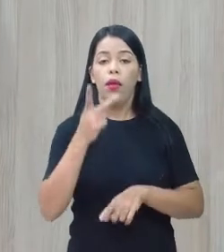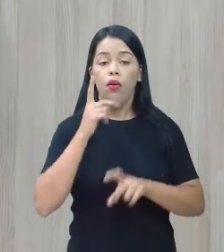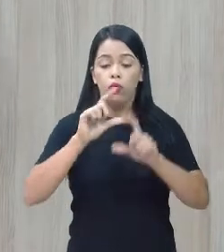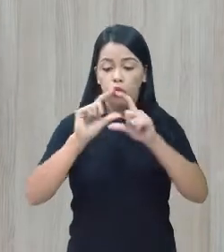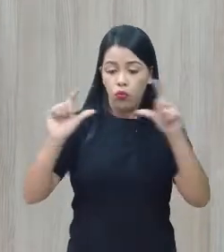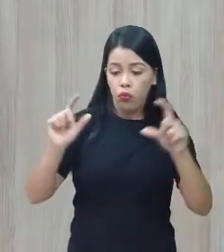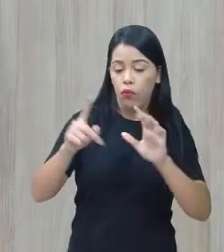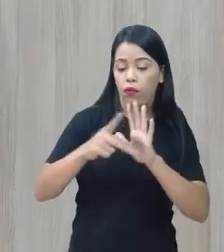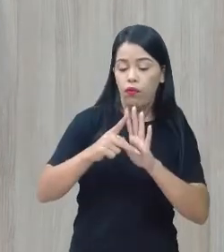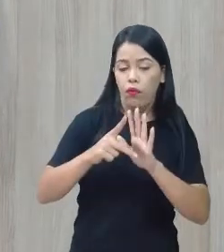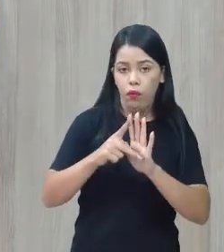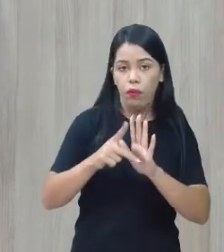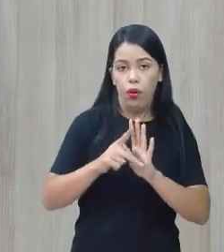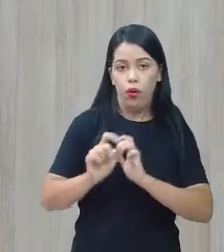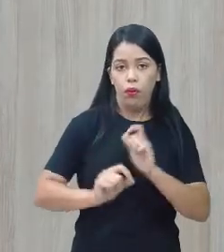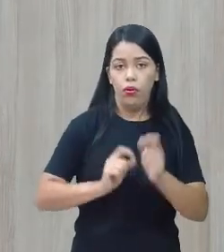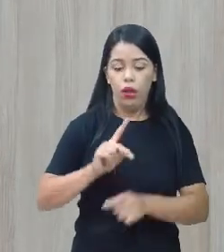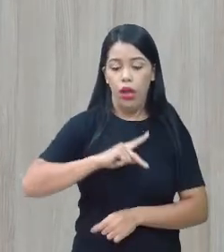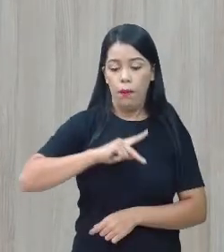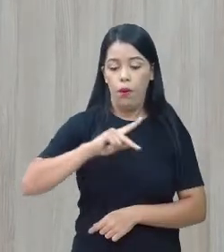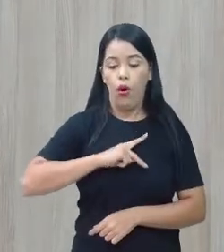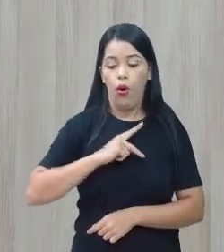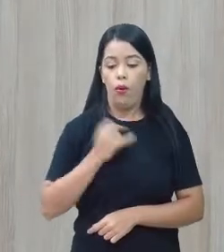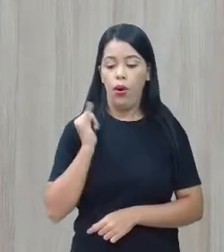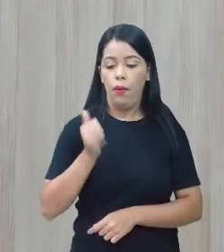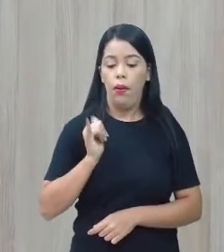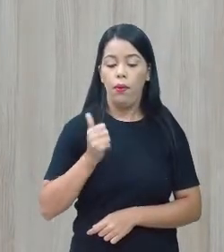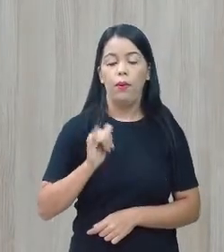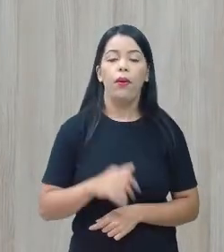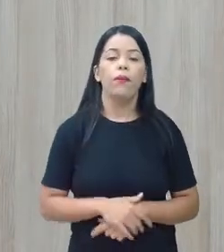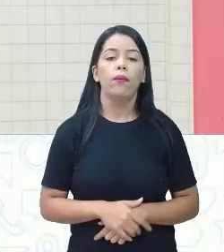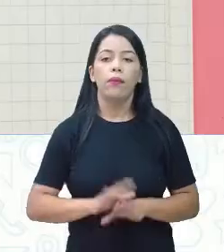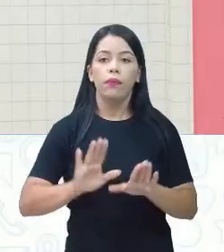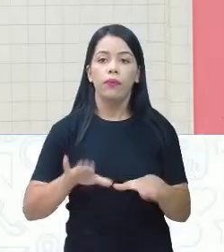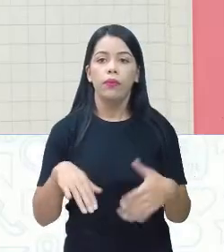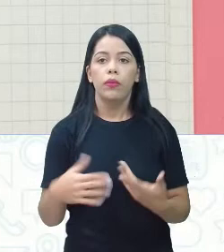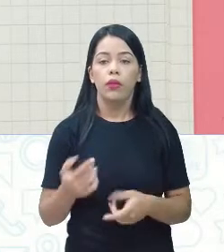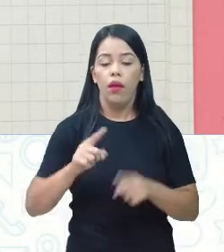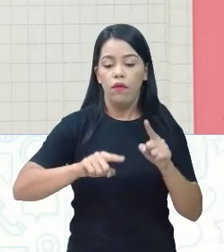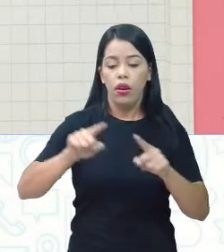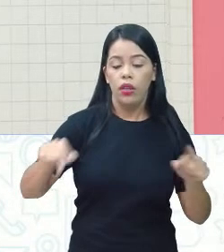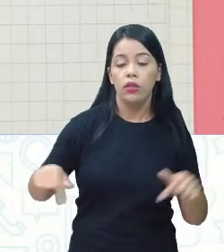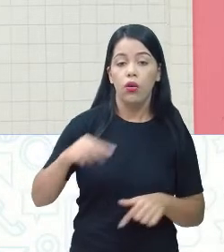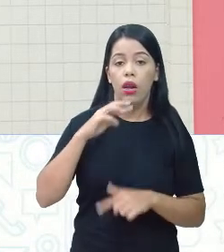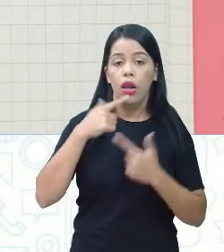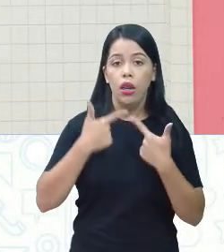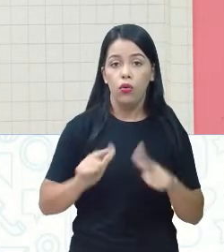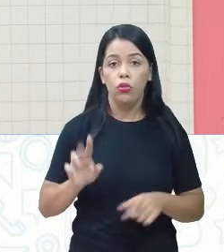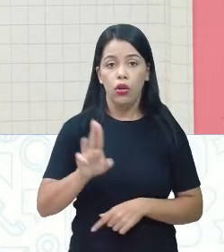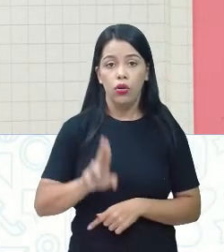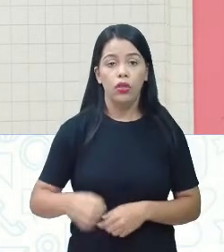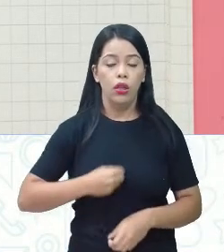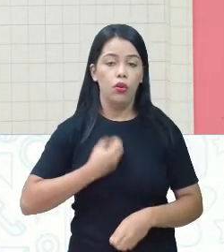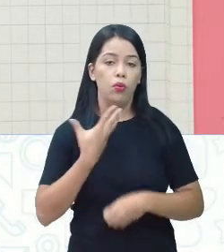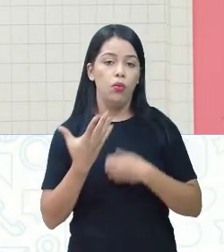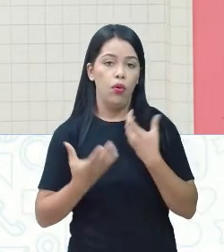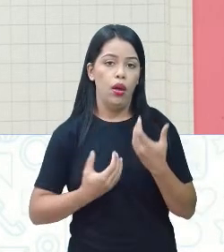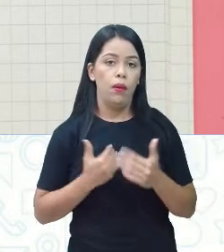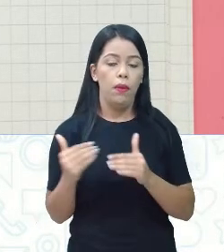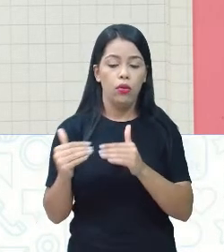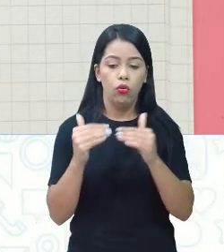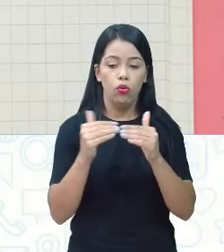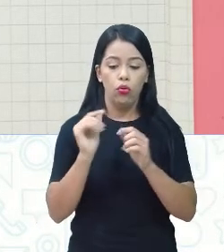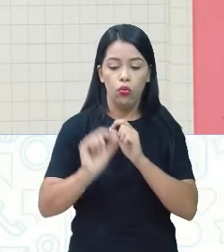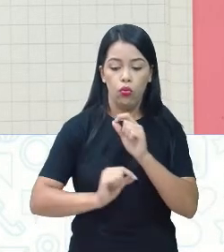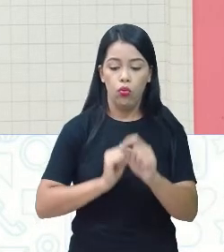vendo. E aí, a variação linguística utilizada no poema está em conformidade com